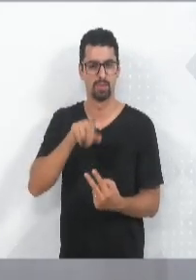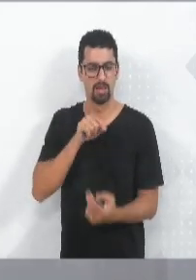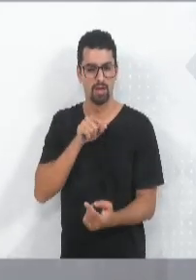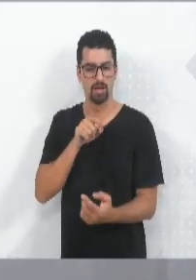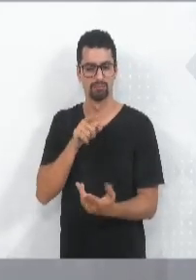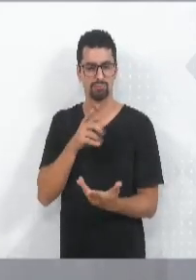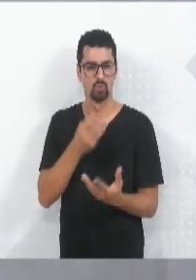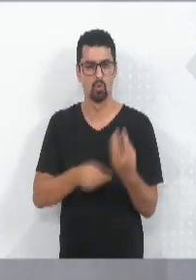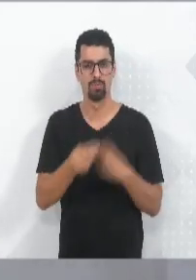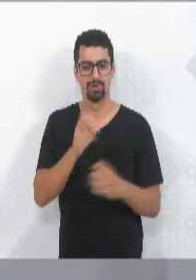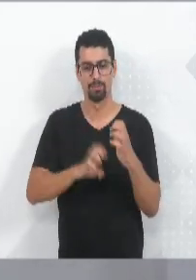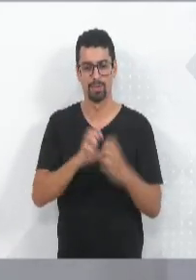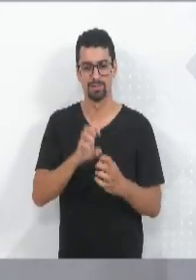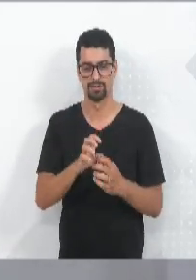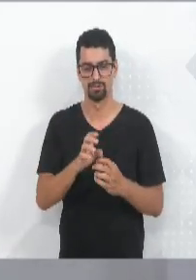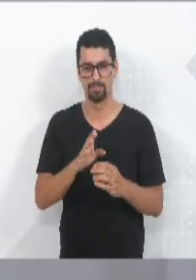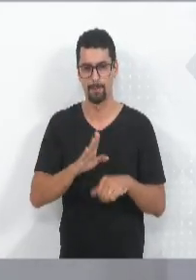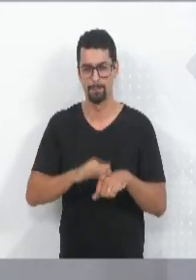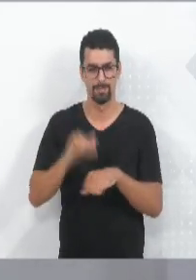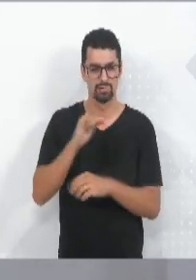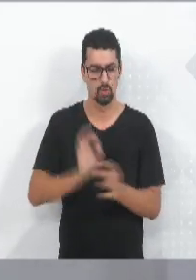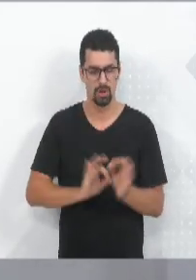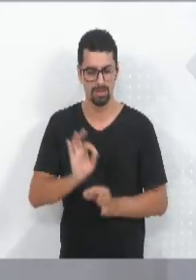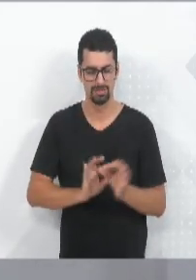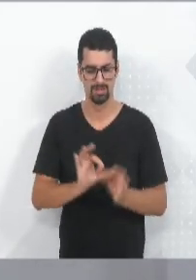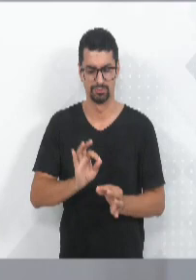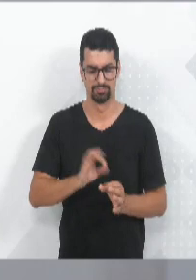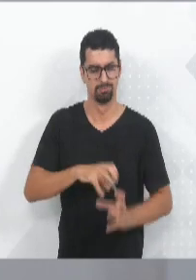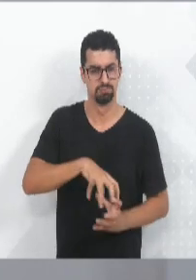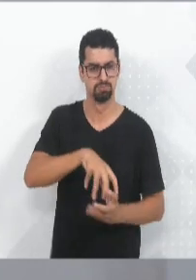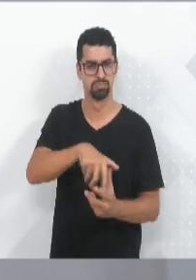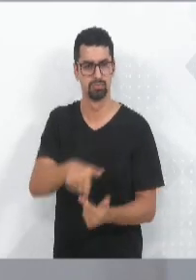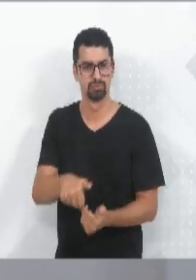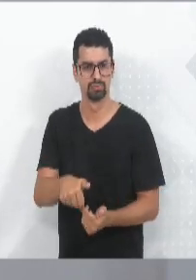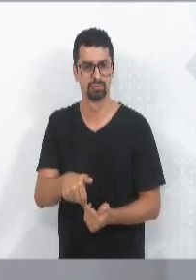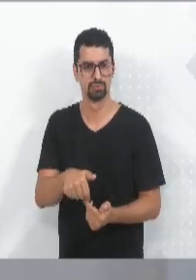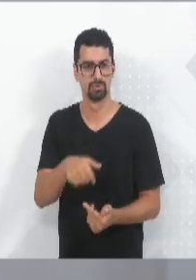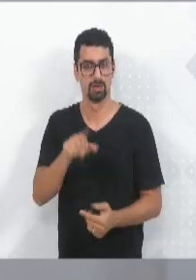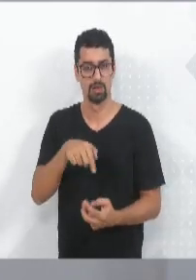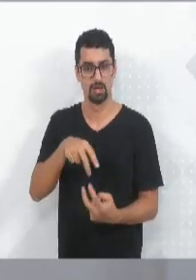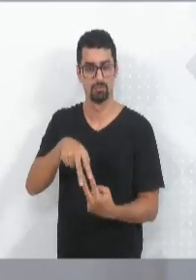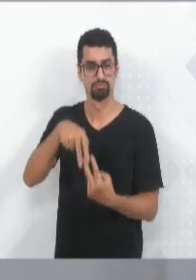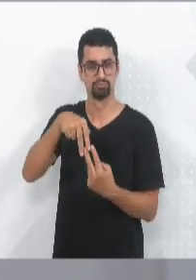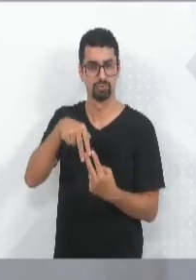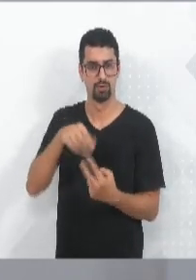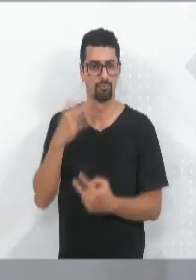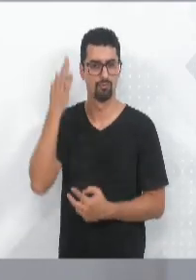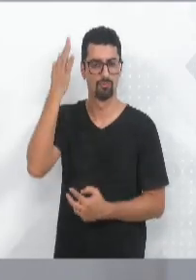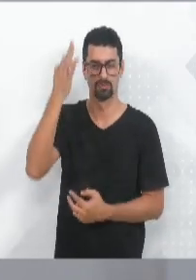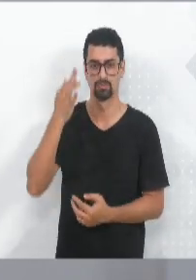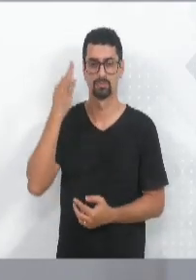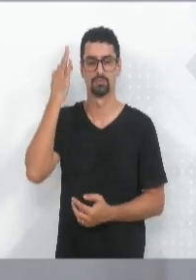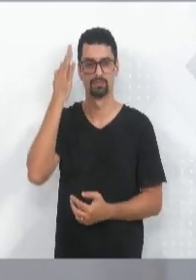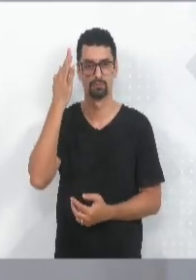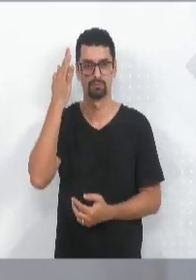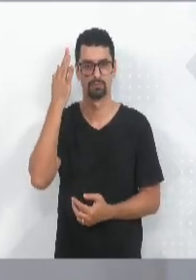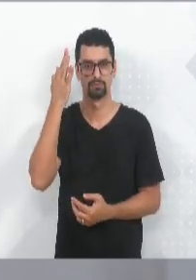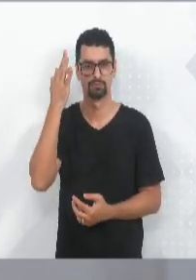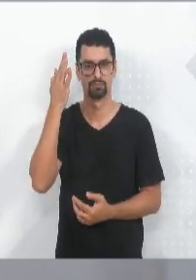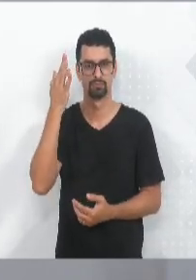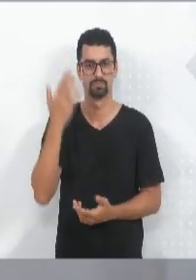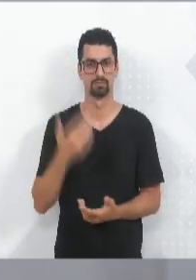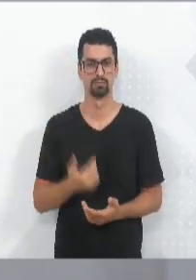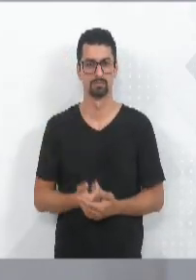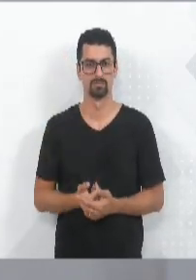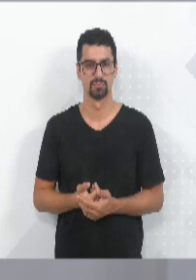do universo e a Maçonaria ela é uma entidade filosófica e h